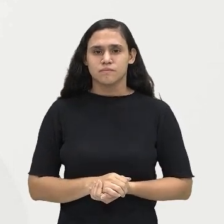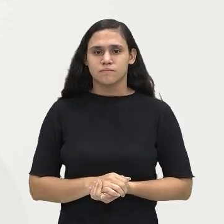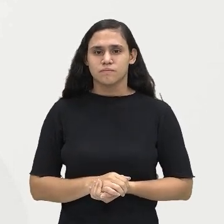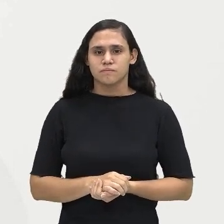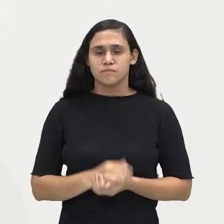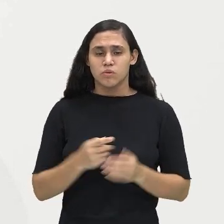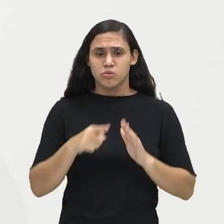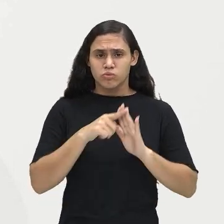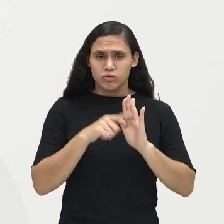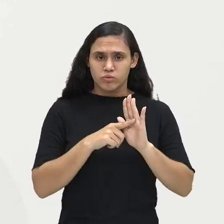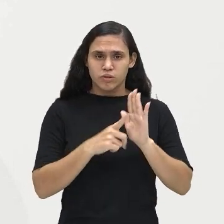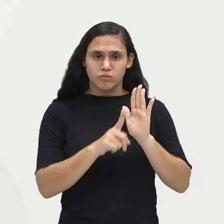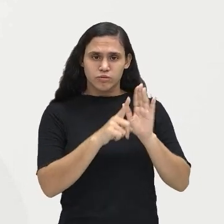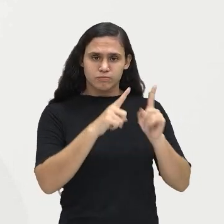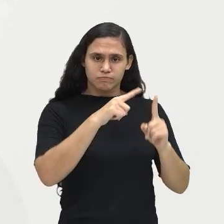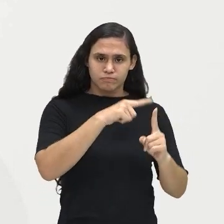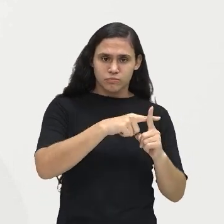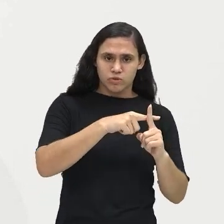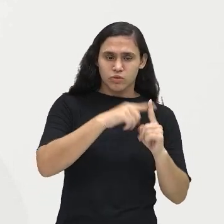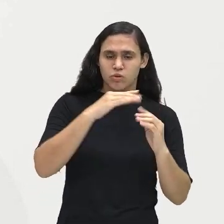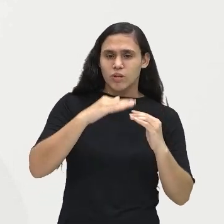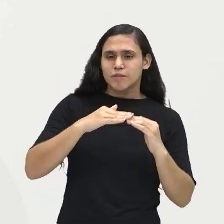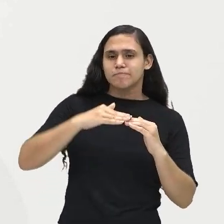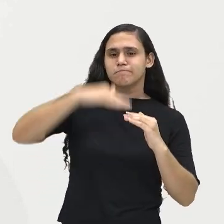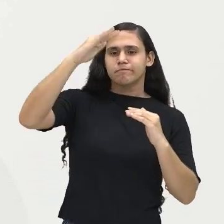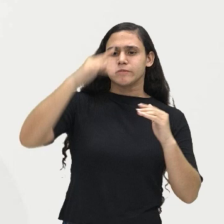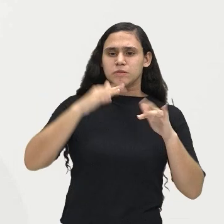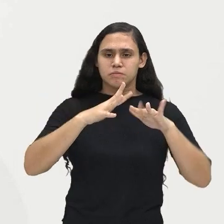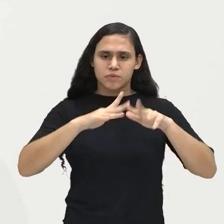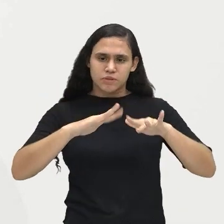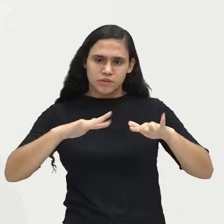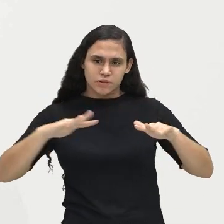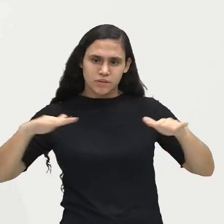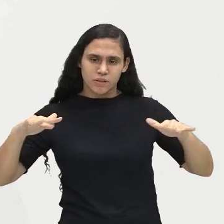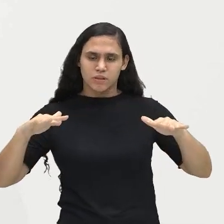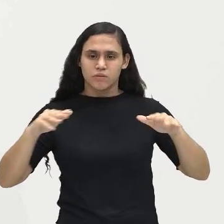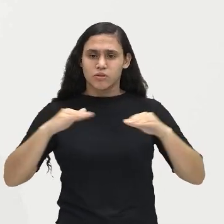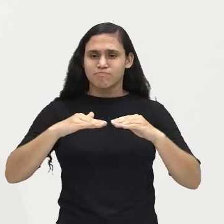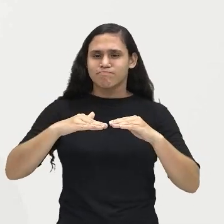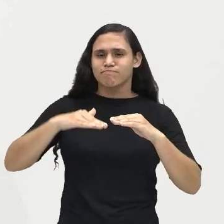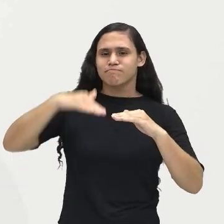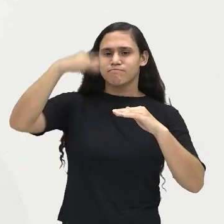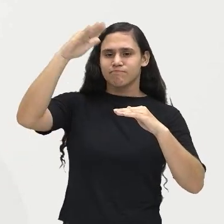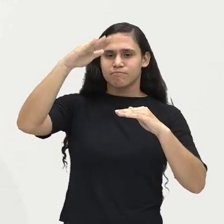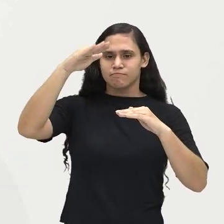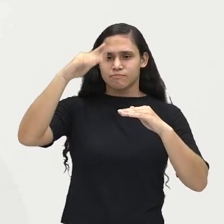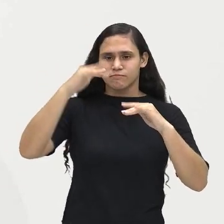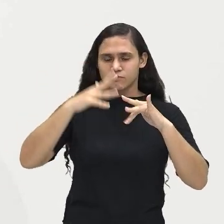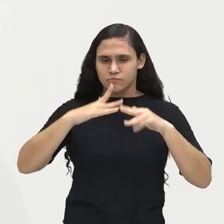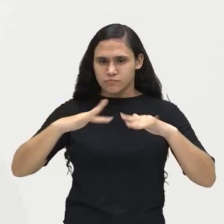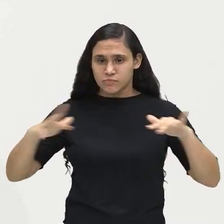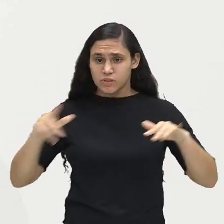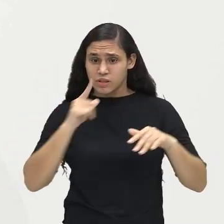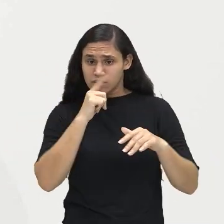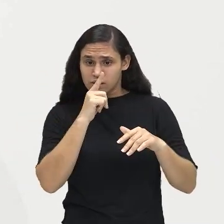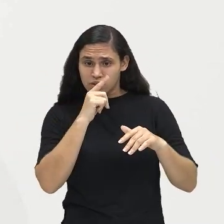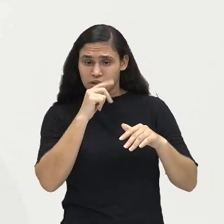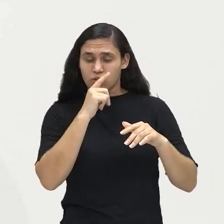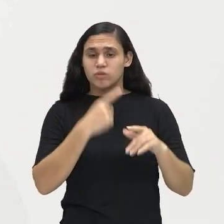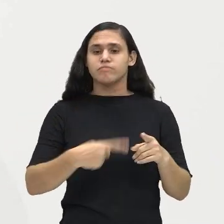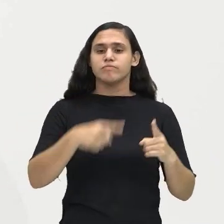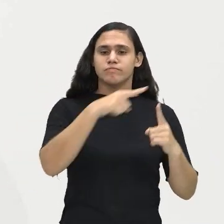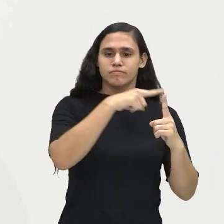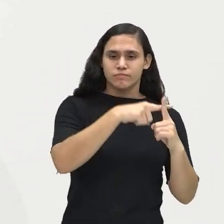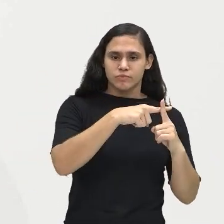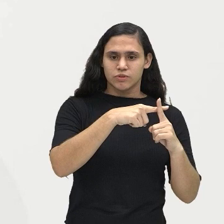positivas, quando elas forem acima do nível do mar. Fica esperto, o professor está falando, acima do nível do mar será